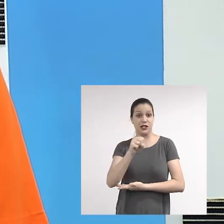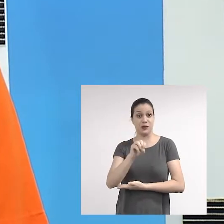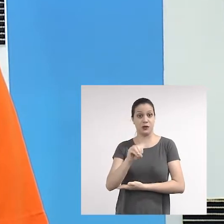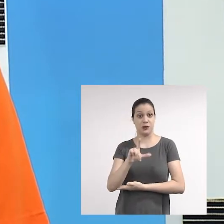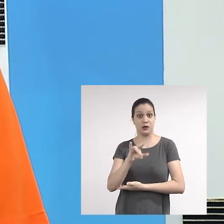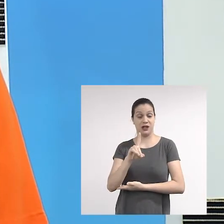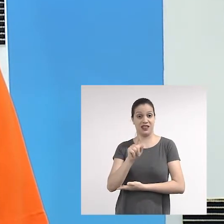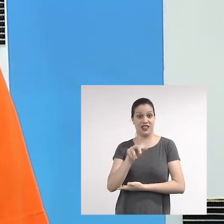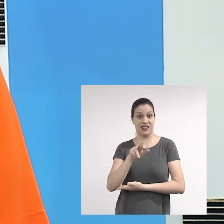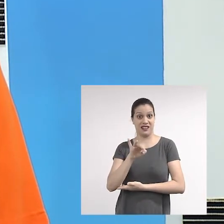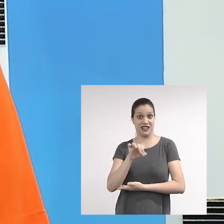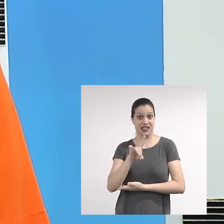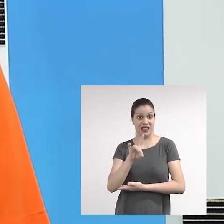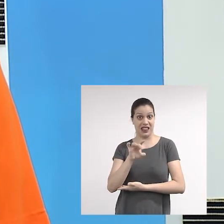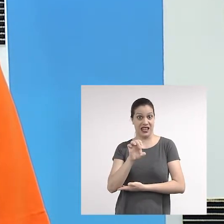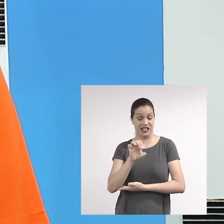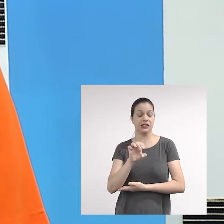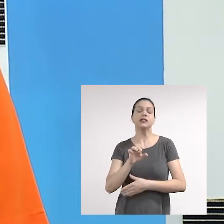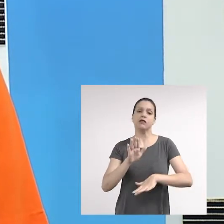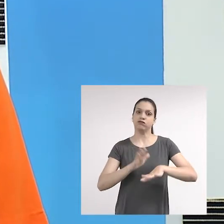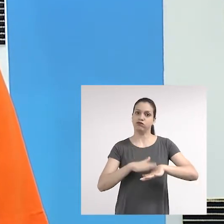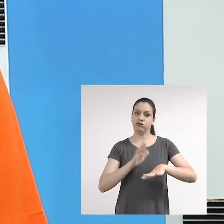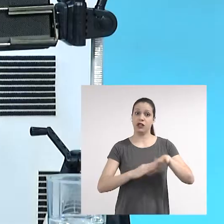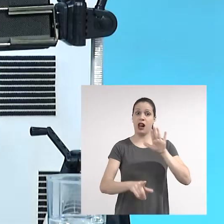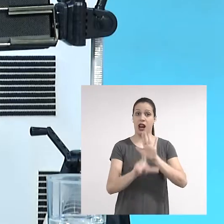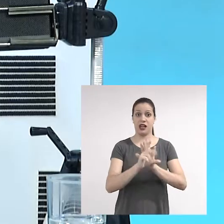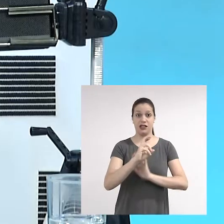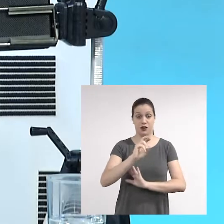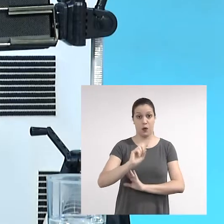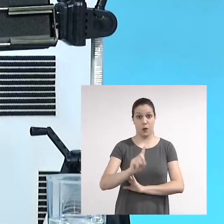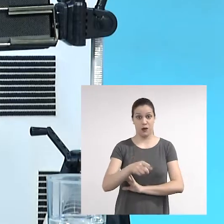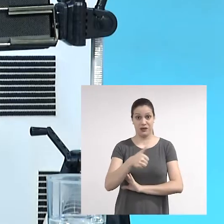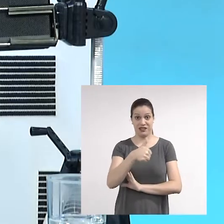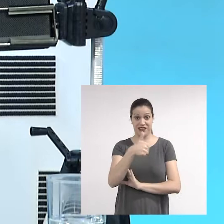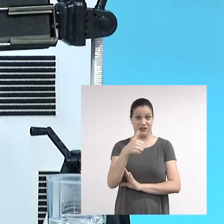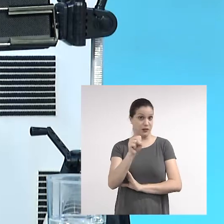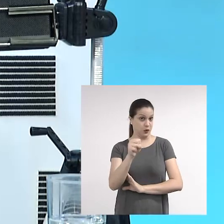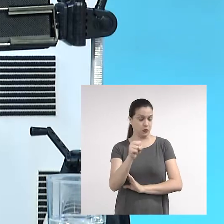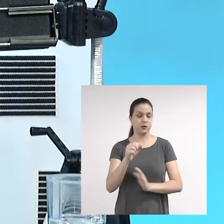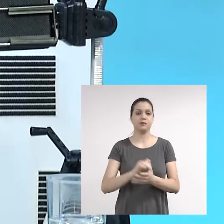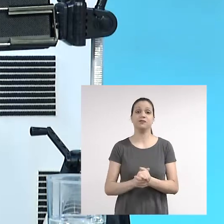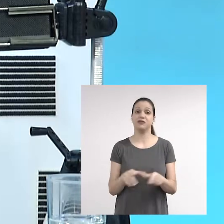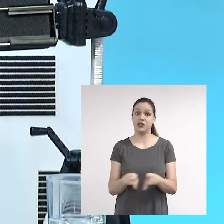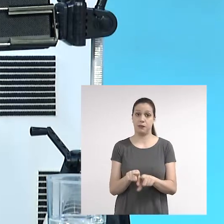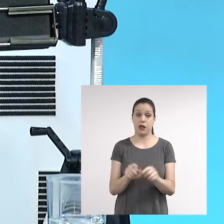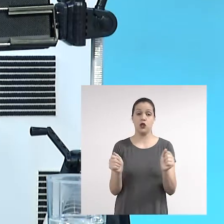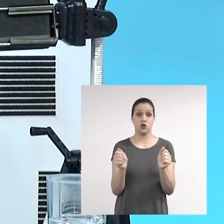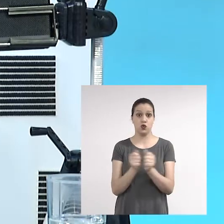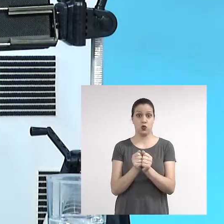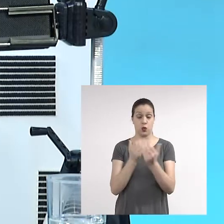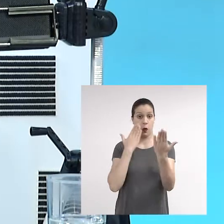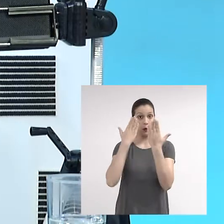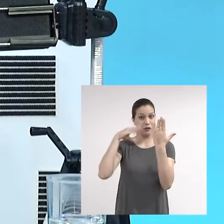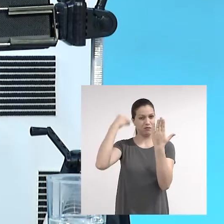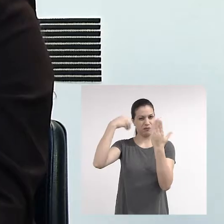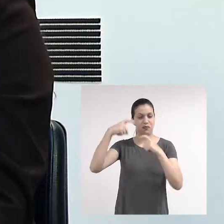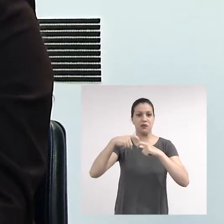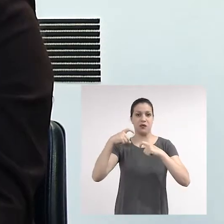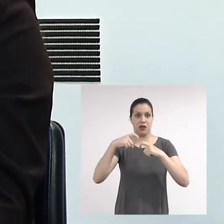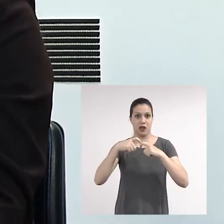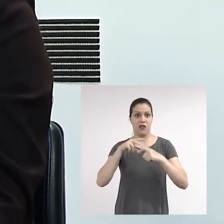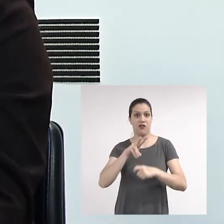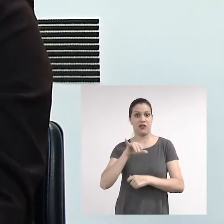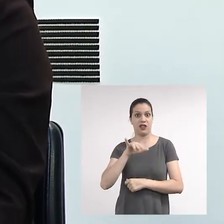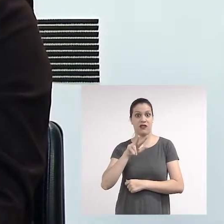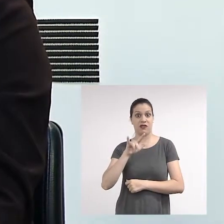que é o autor da Lei 5.118. Também conosco a psicanalista a Viviane Vaz, que é